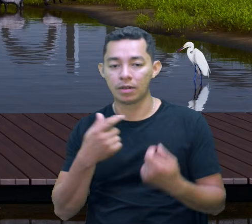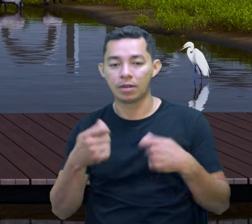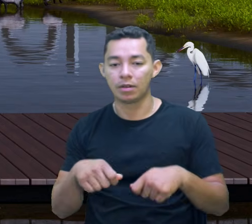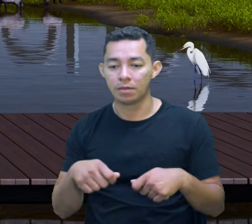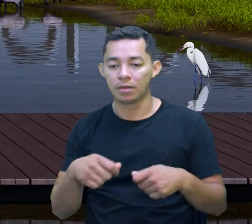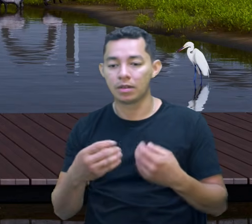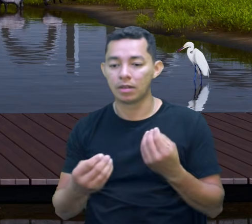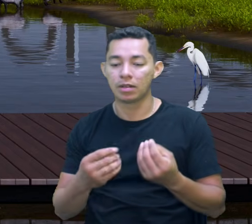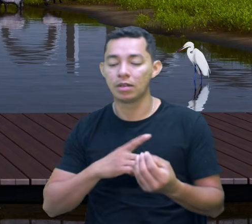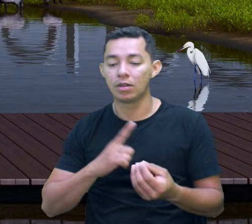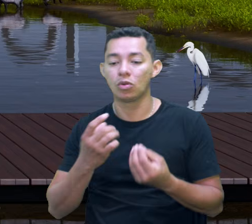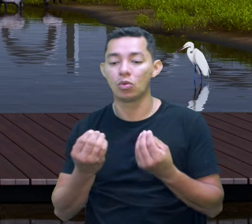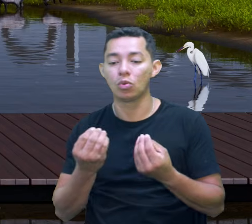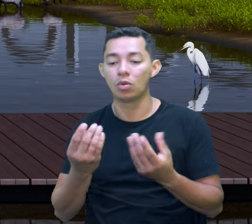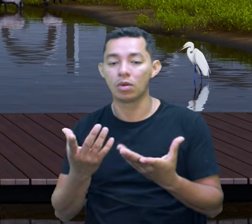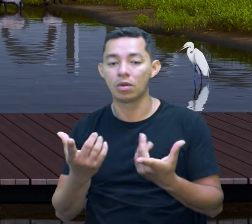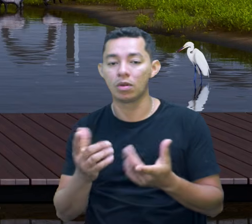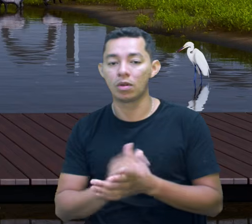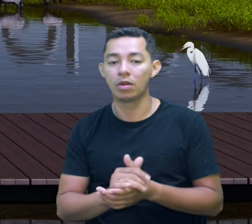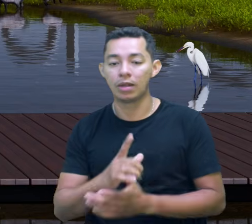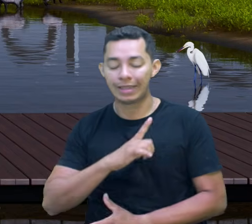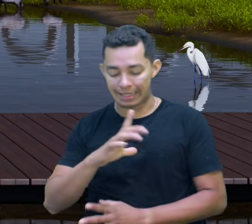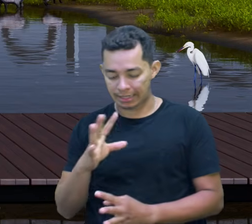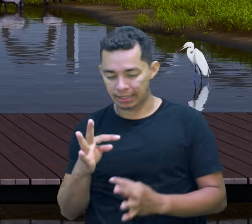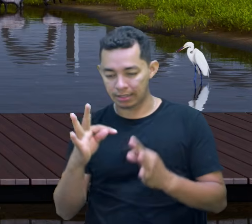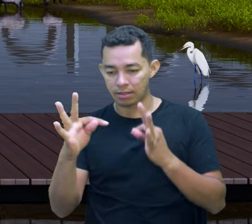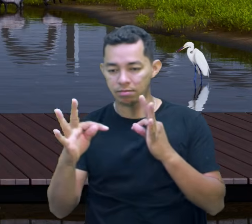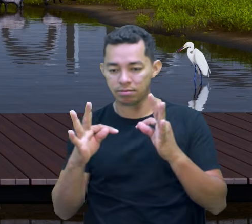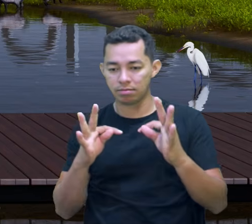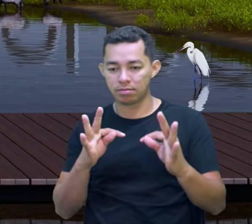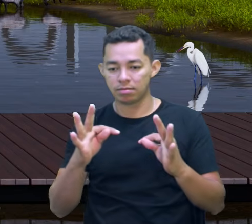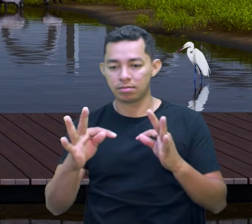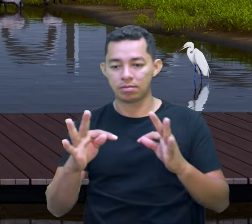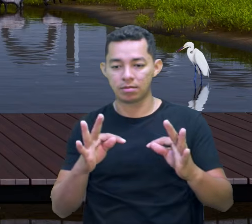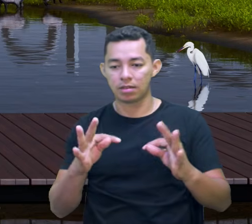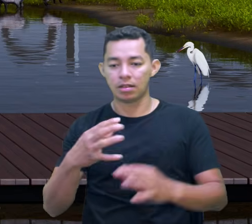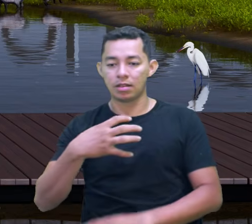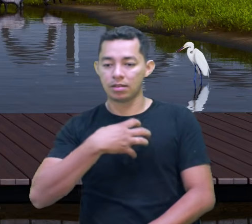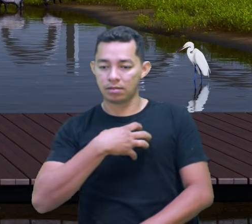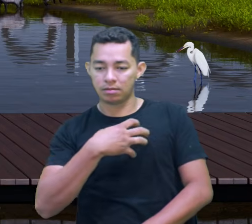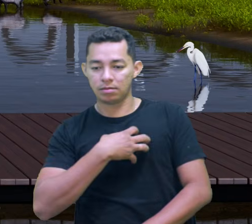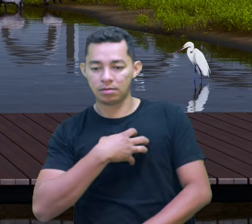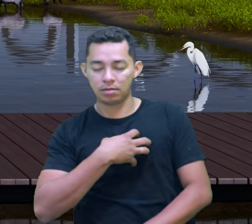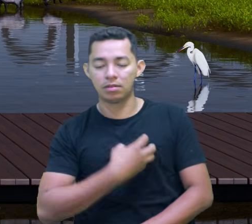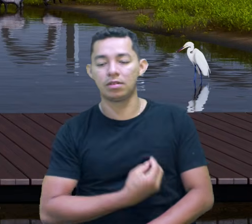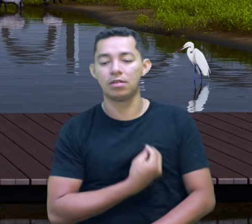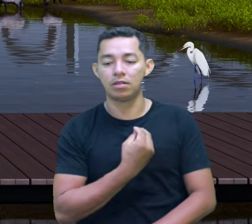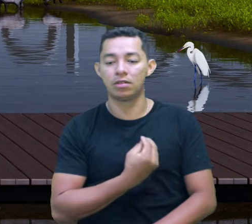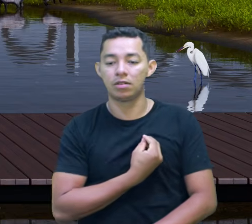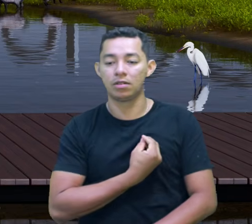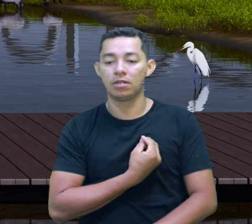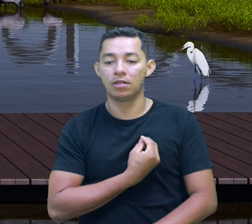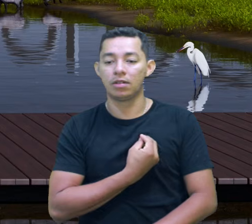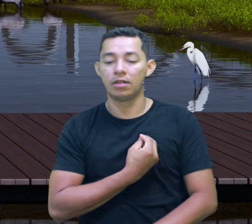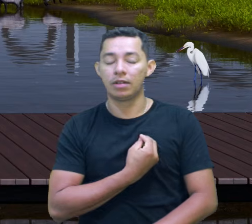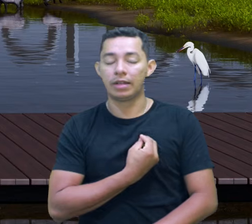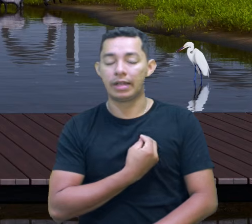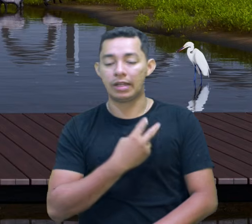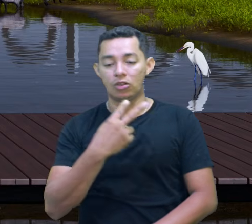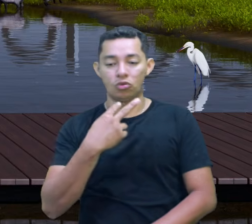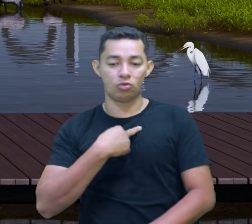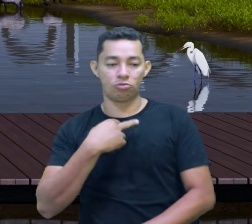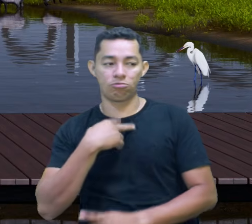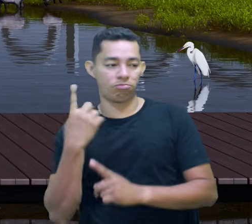como é que eu vou dizer? Essa técnica de convivência, né? Essa maneira de conviver sem que um invada o espaço do